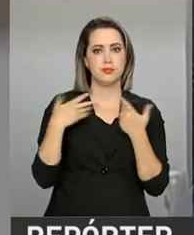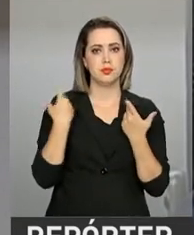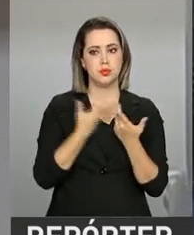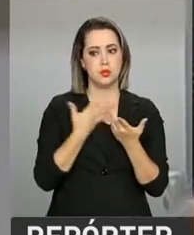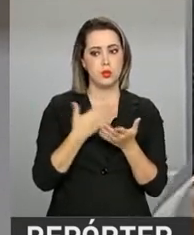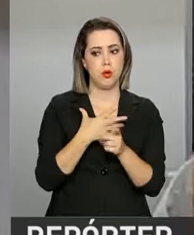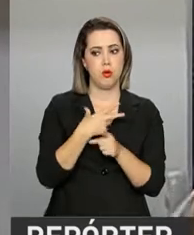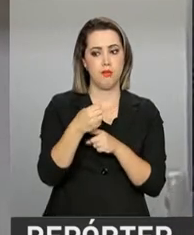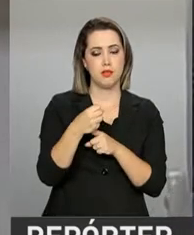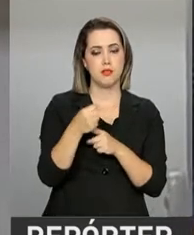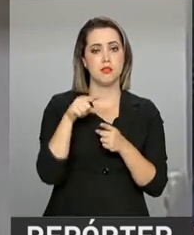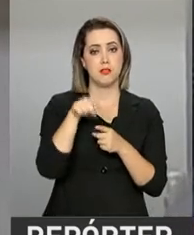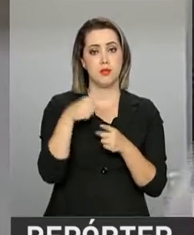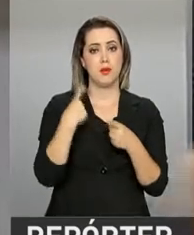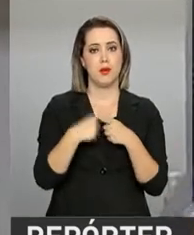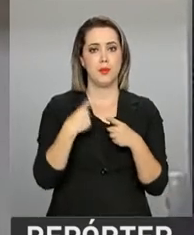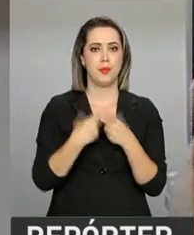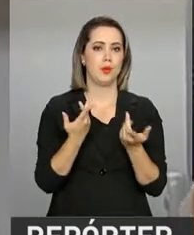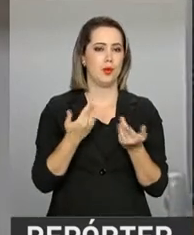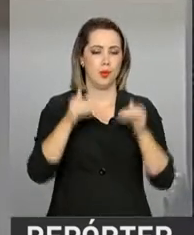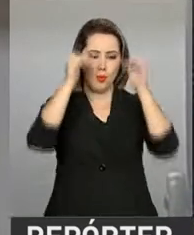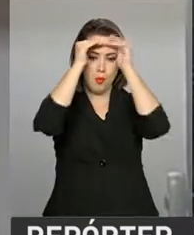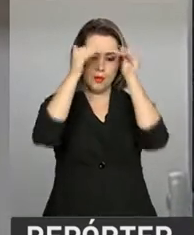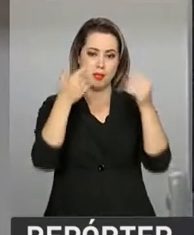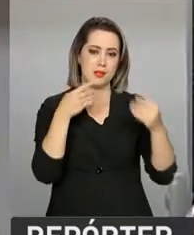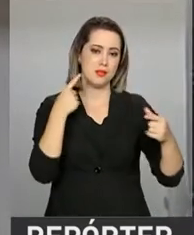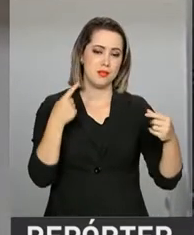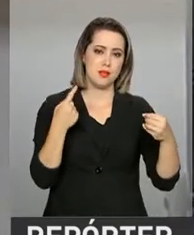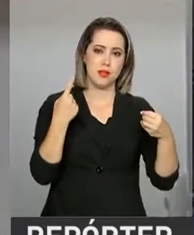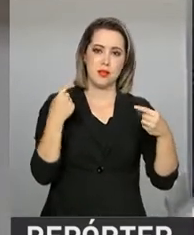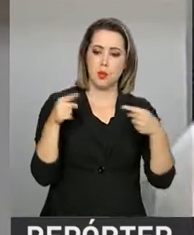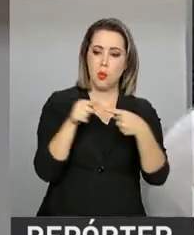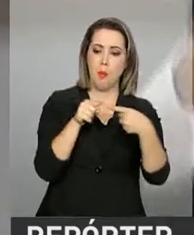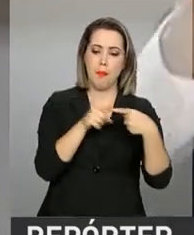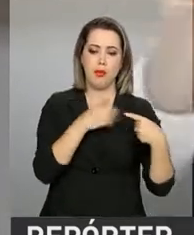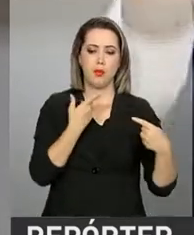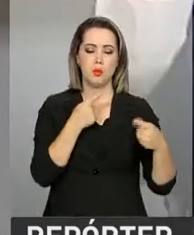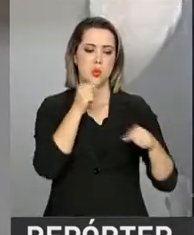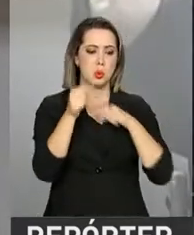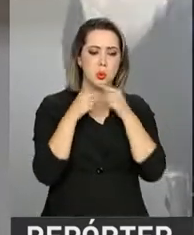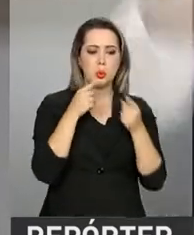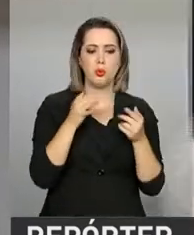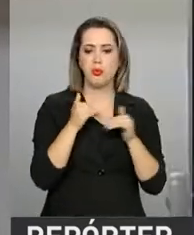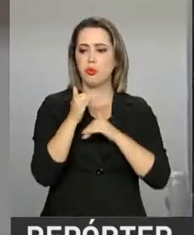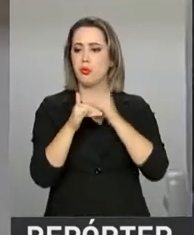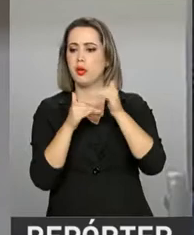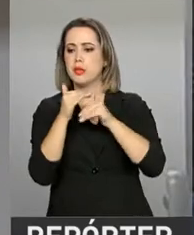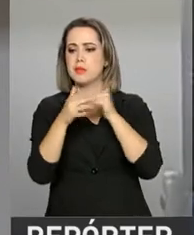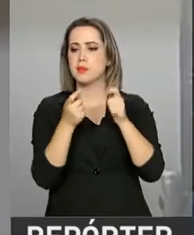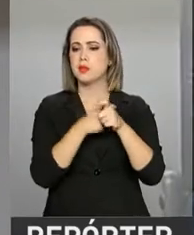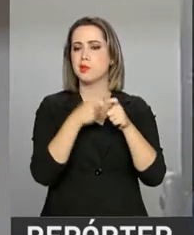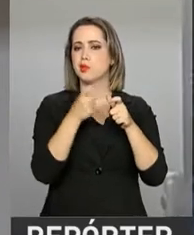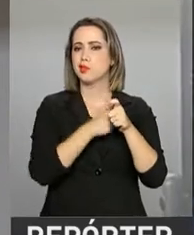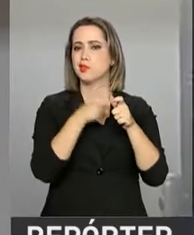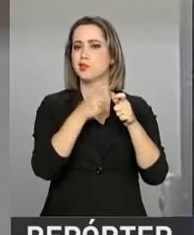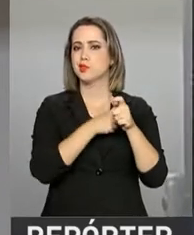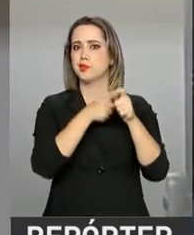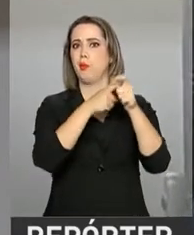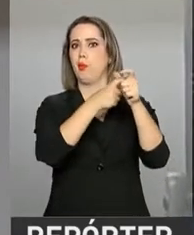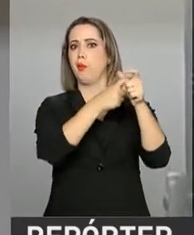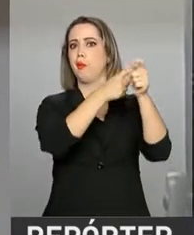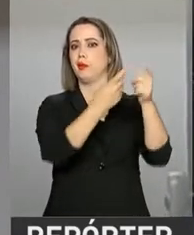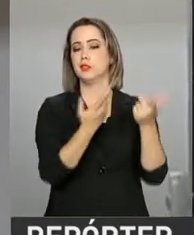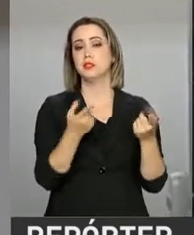saindo dela foi exatamente o não cumprimento de metas geração de incerteza e o crescimento da dívida pública sem controle